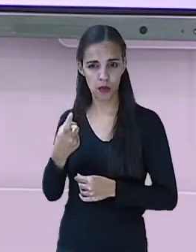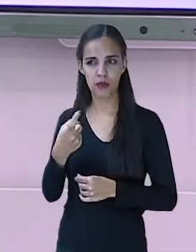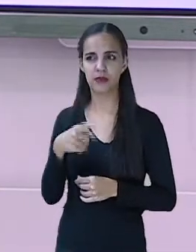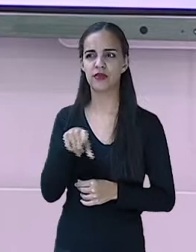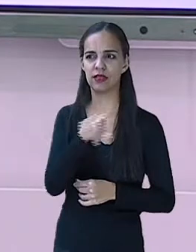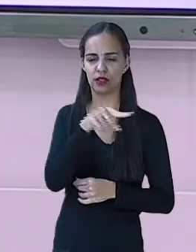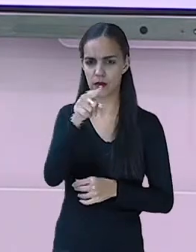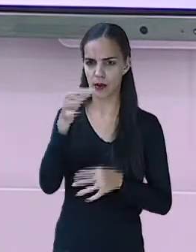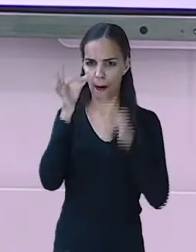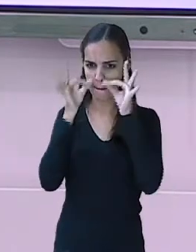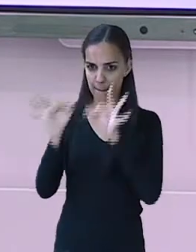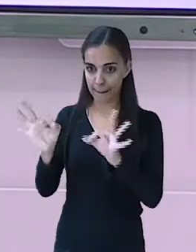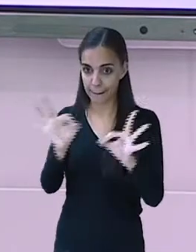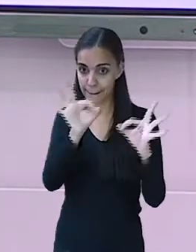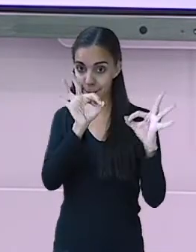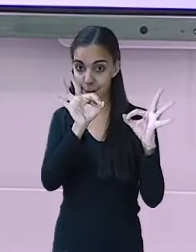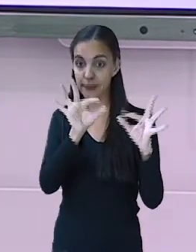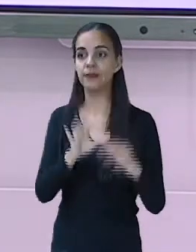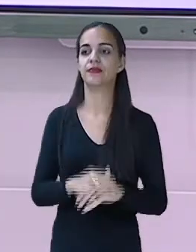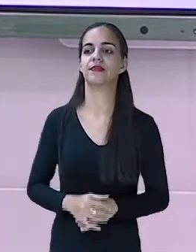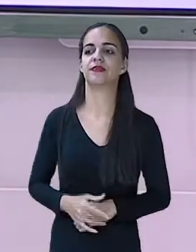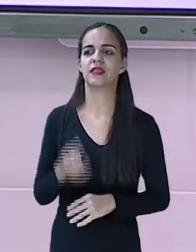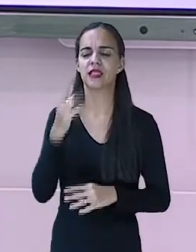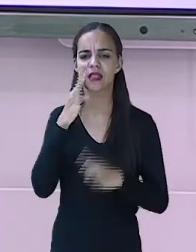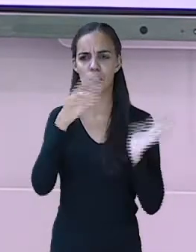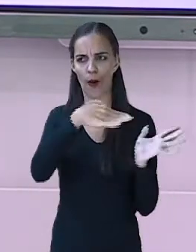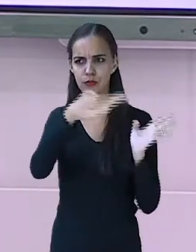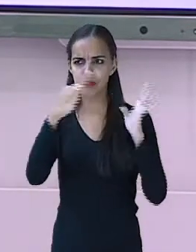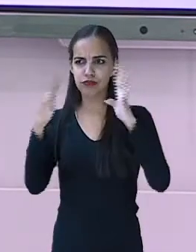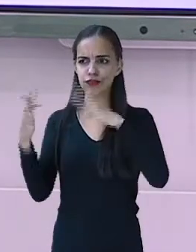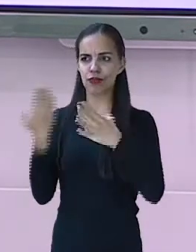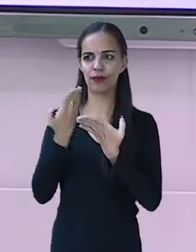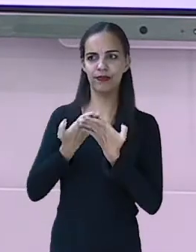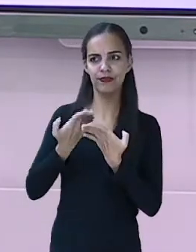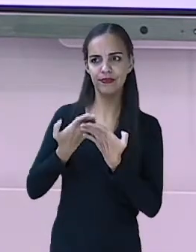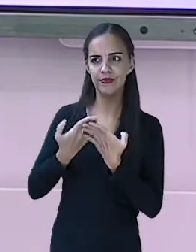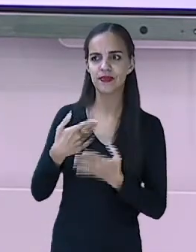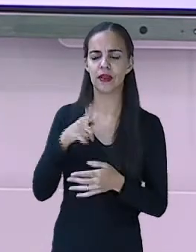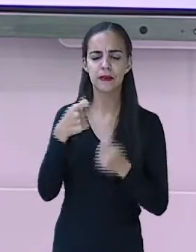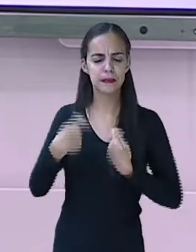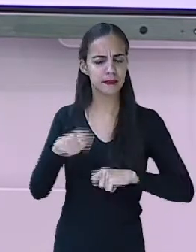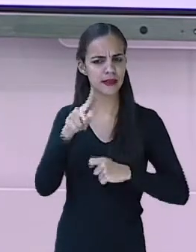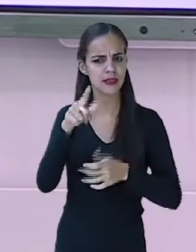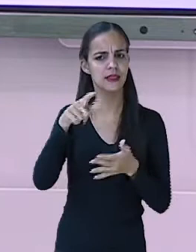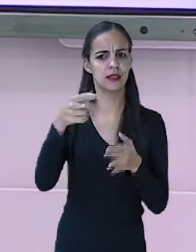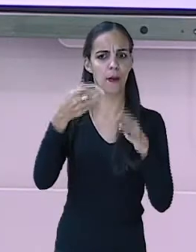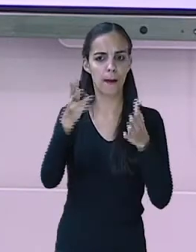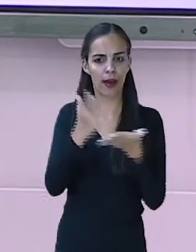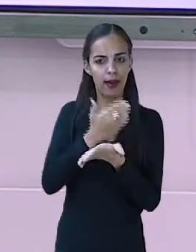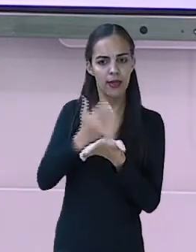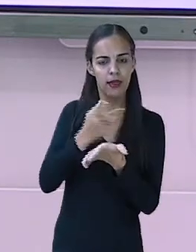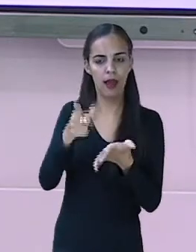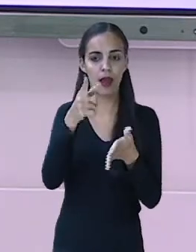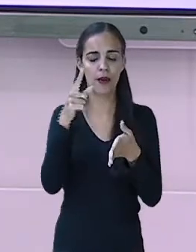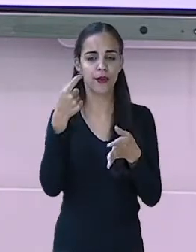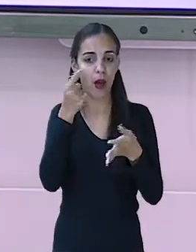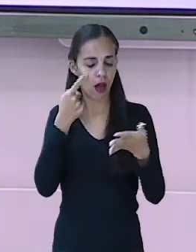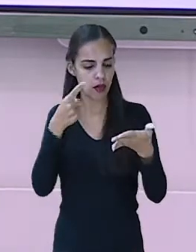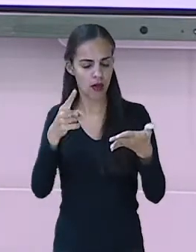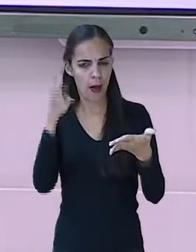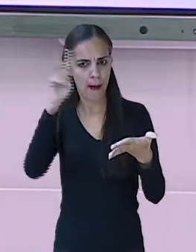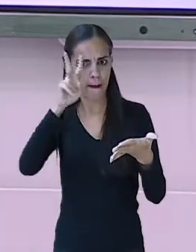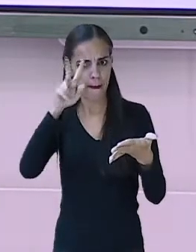fique de olho na tela ouvidos atentos sem necessário Anote o que você